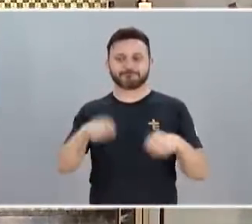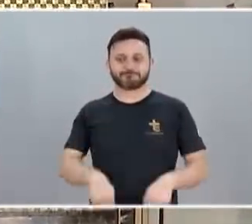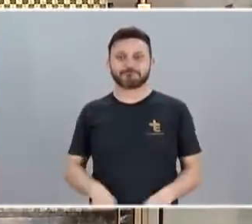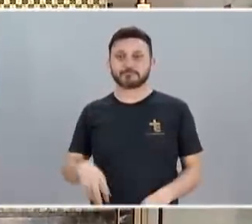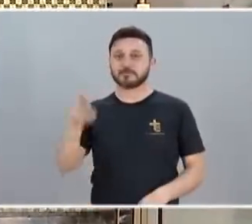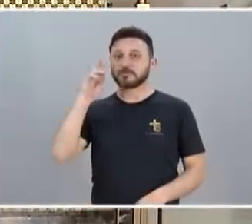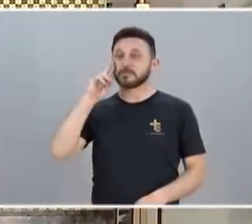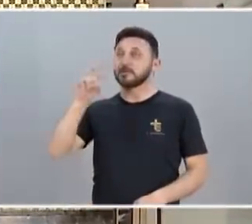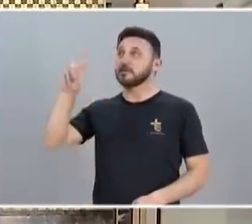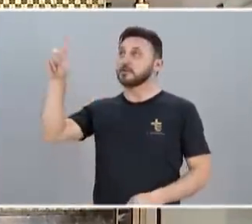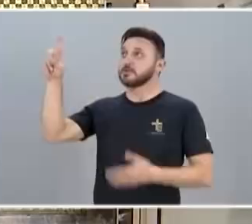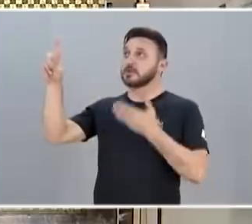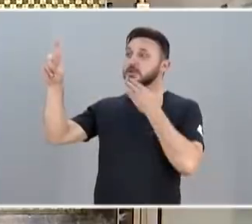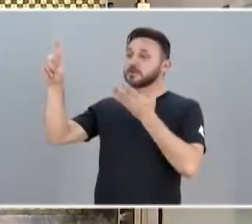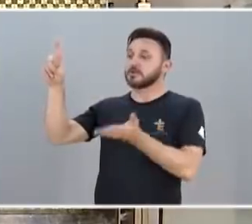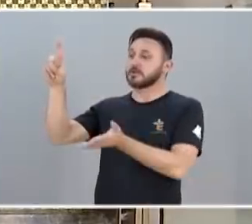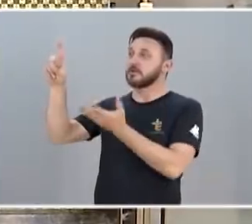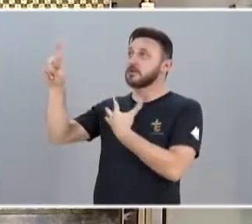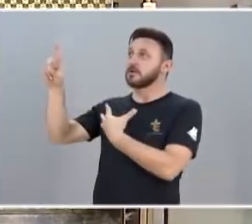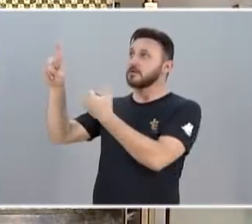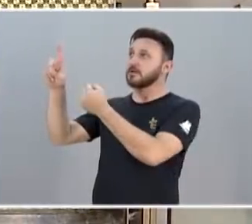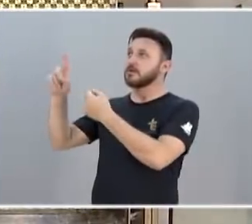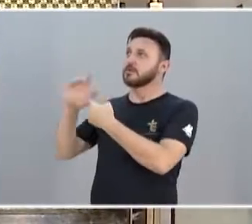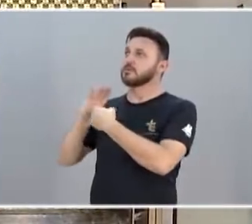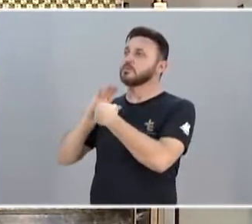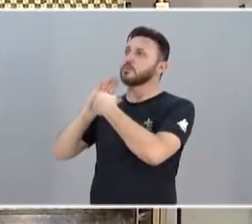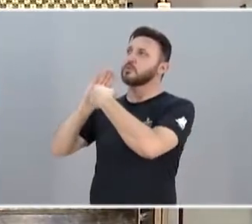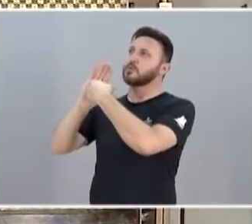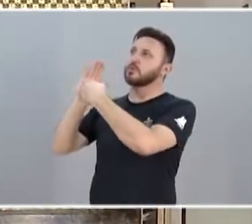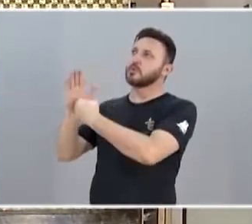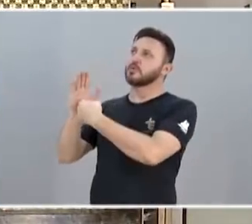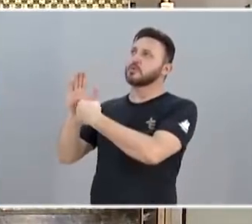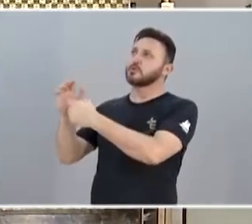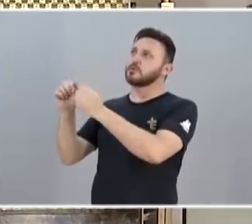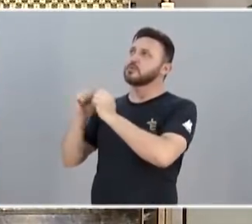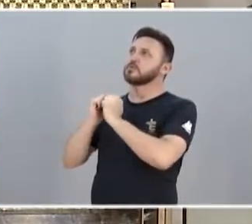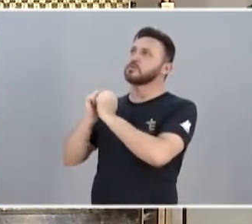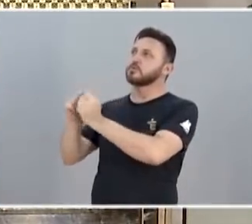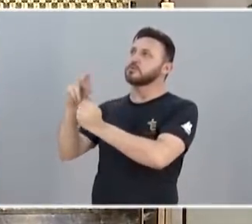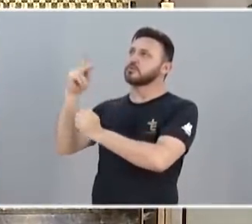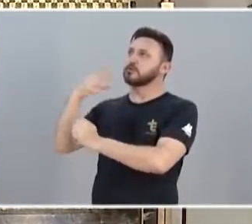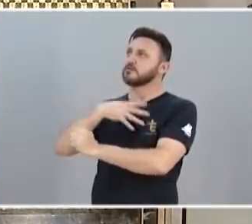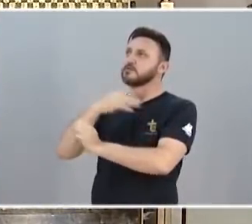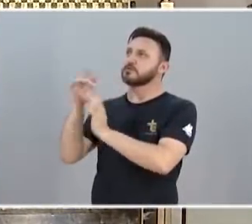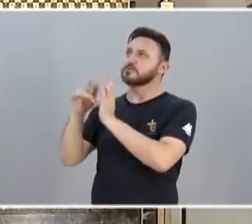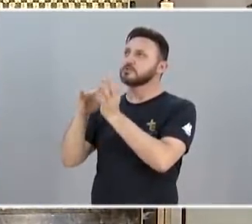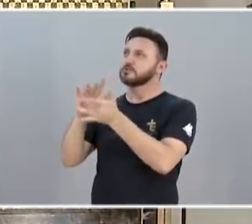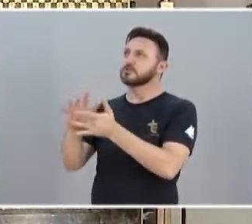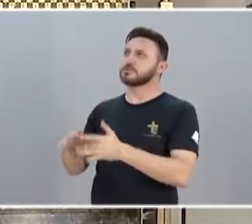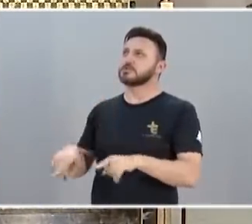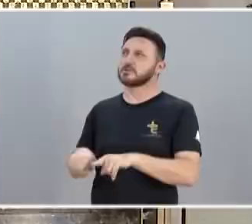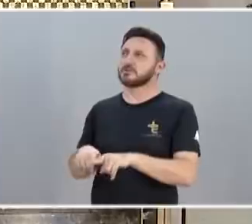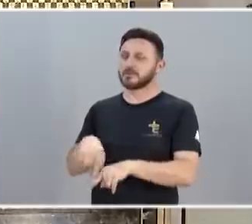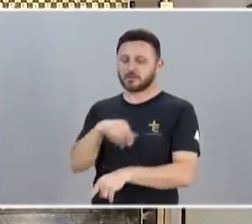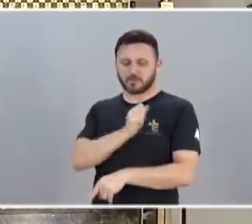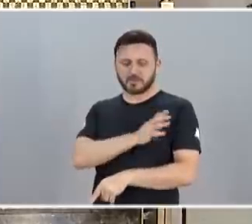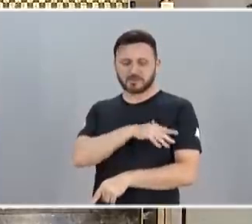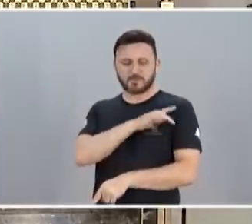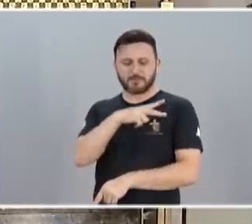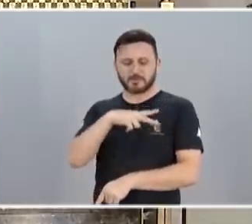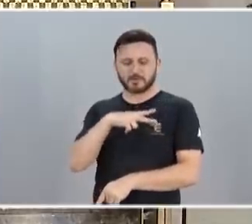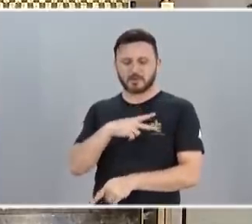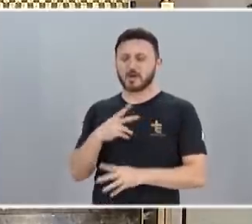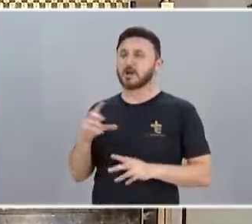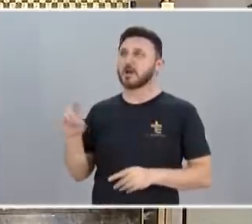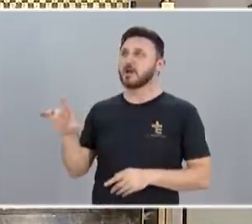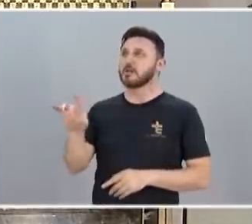Atendei, Pai, as preces que vos apresentamos, aquelas que ficaram no silêncio do coração, por